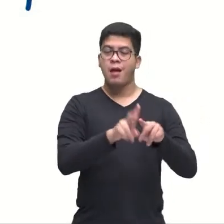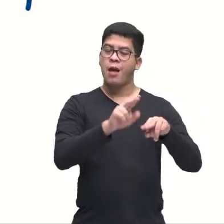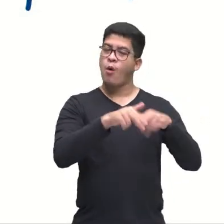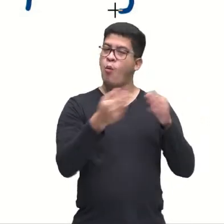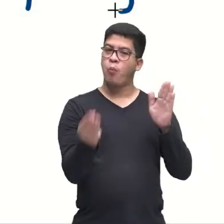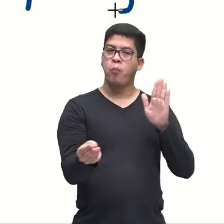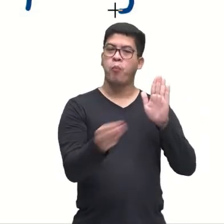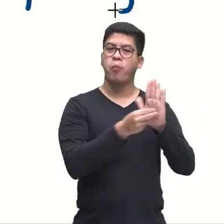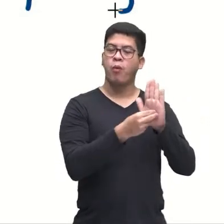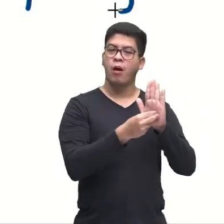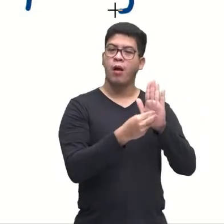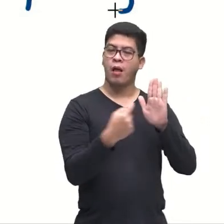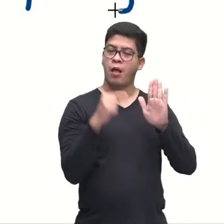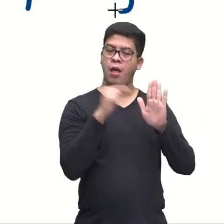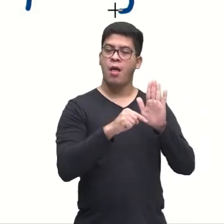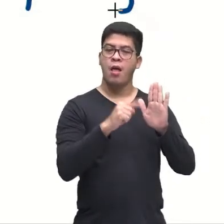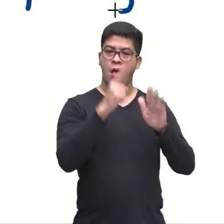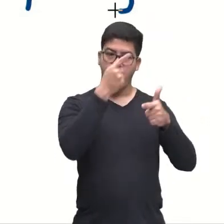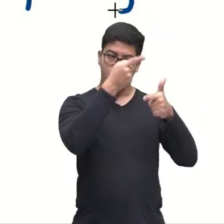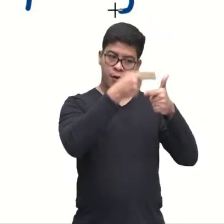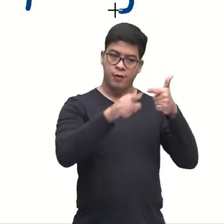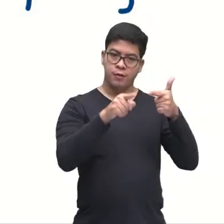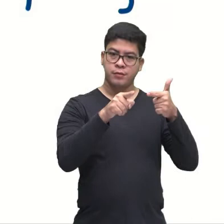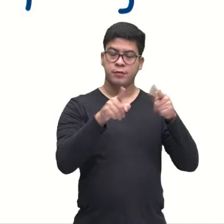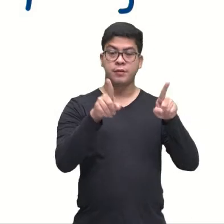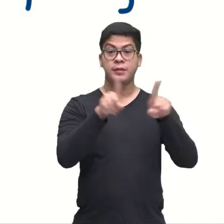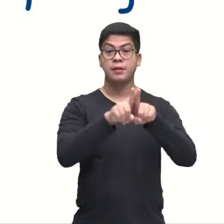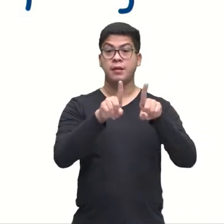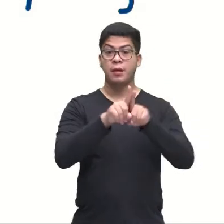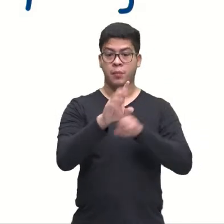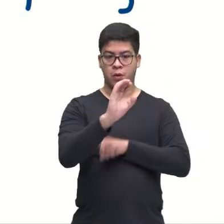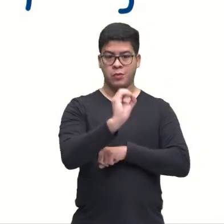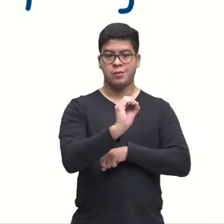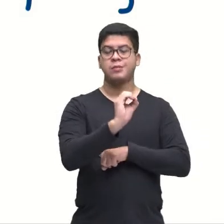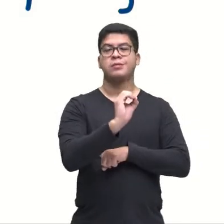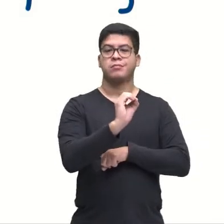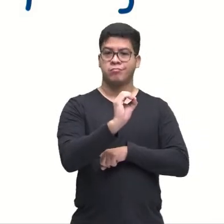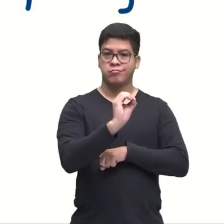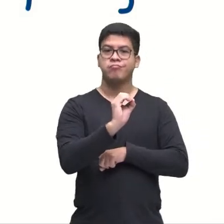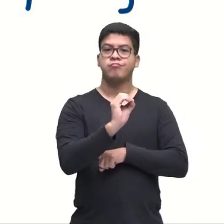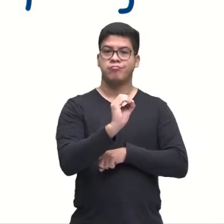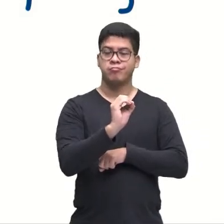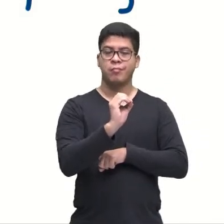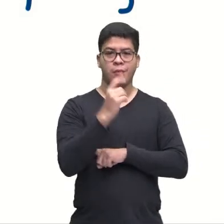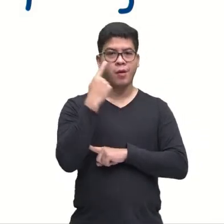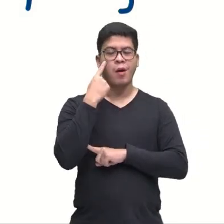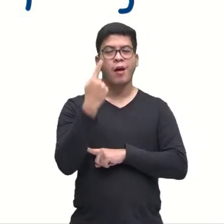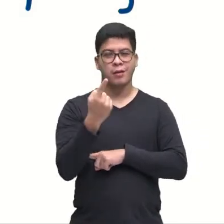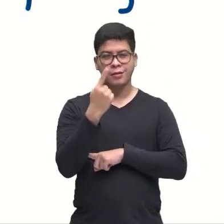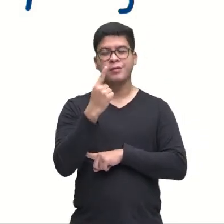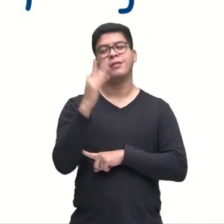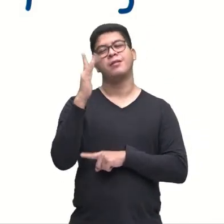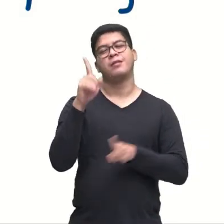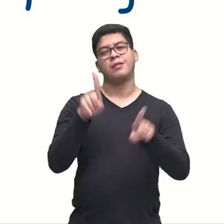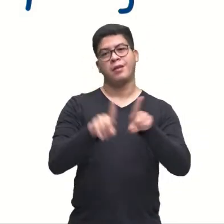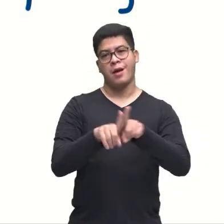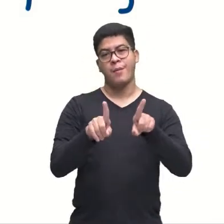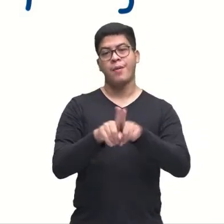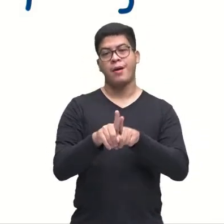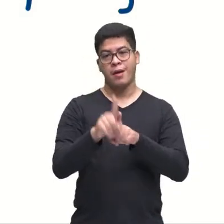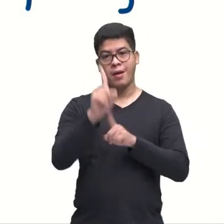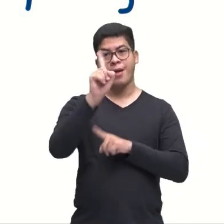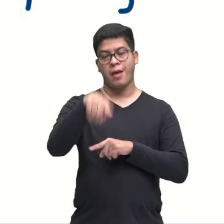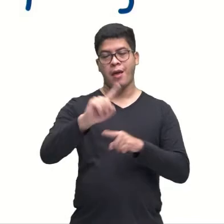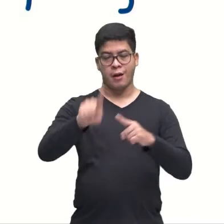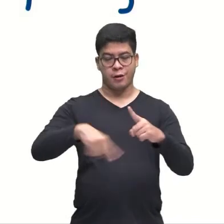próprio 20. Ele é divisor. Vamos acrescentar também aqui o zero, né? Porque o zero nós vimos lá que ele é divisor também, né?